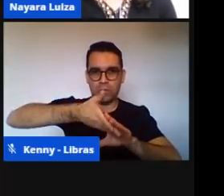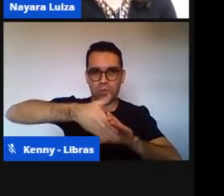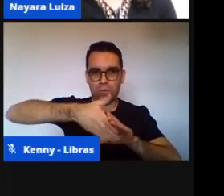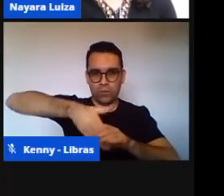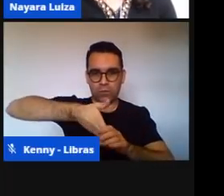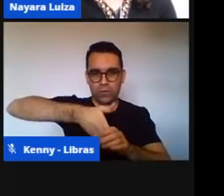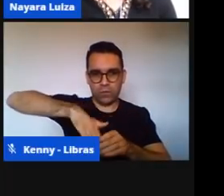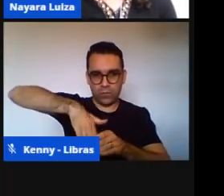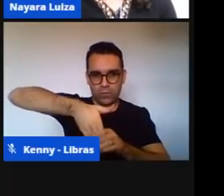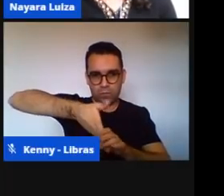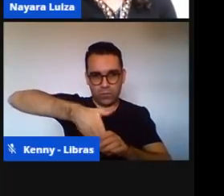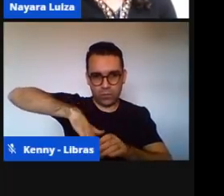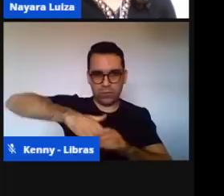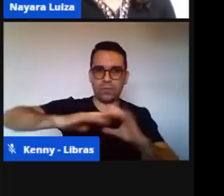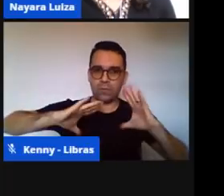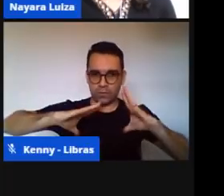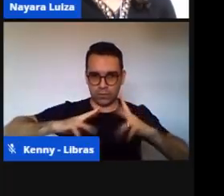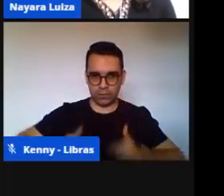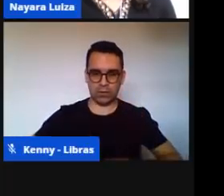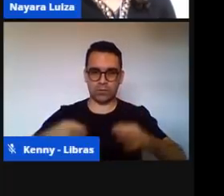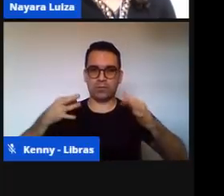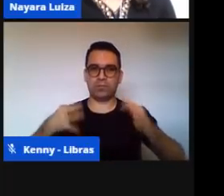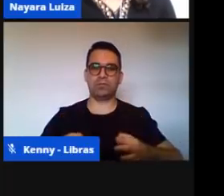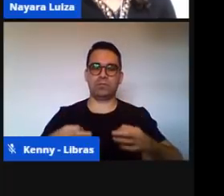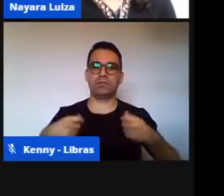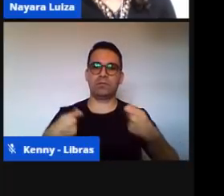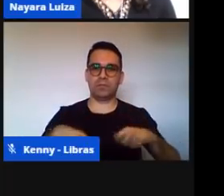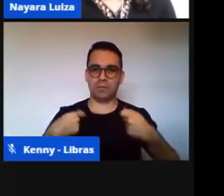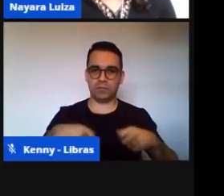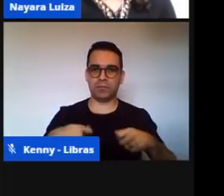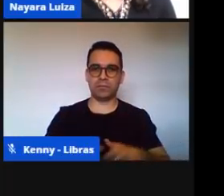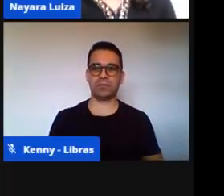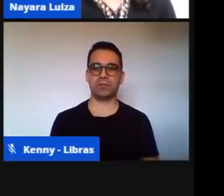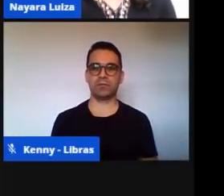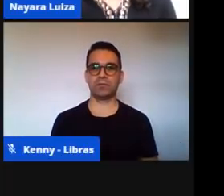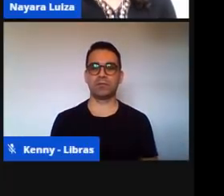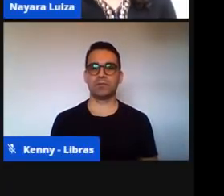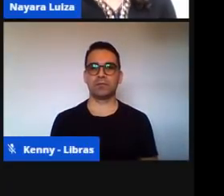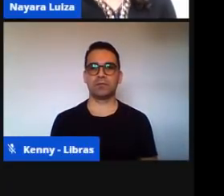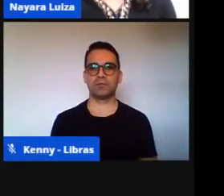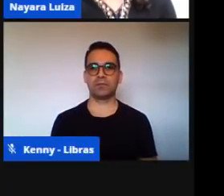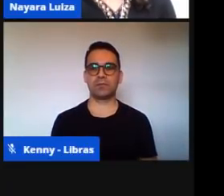eu disse anteriormente, recipientes devidamente higienizados.